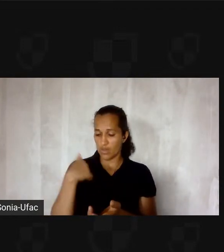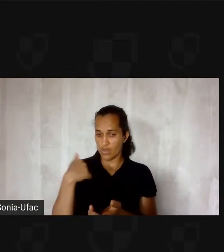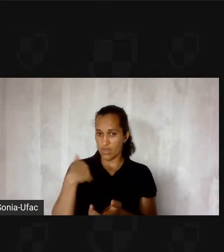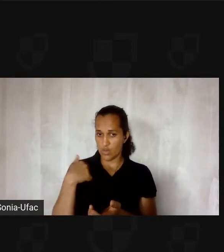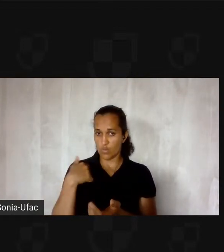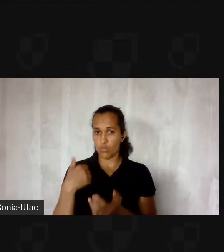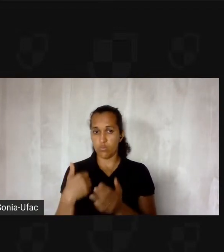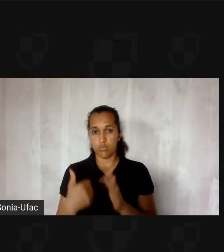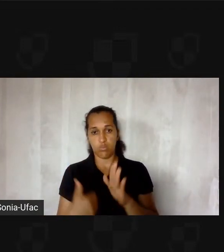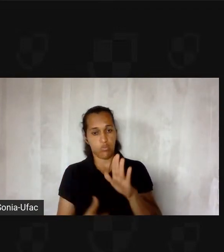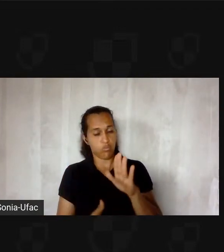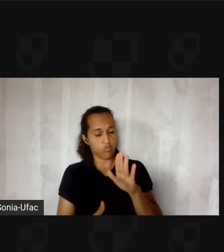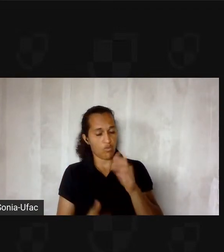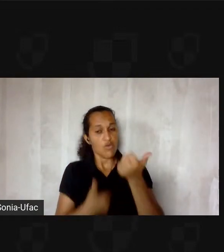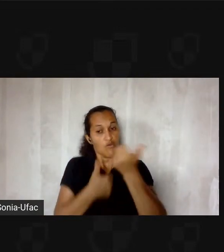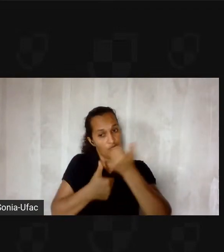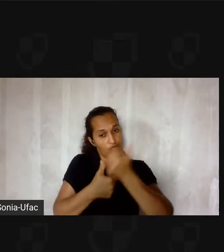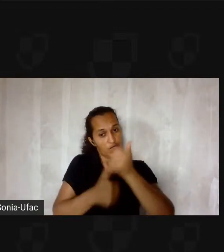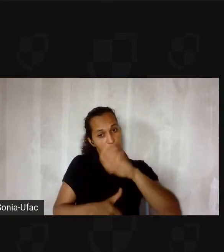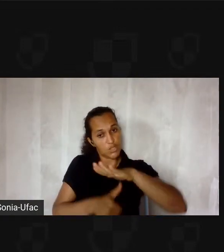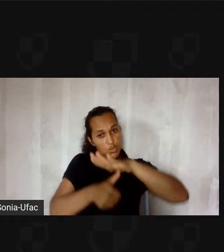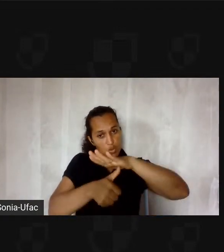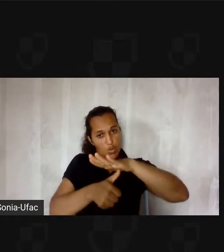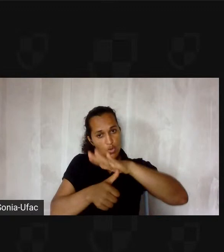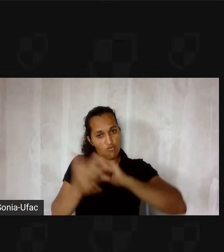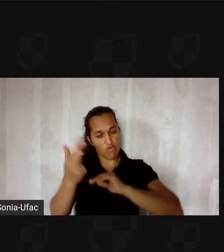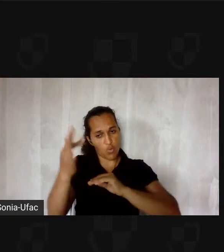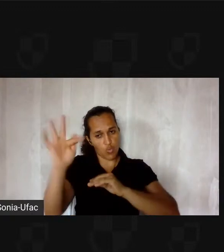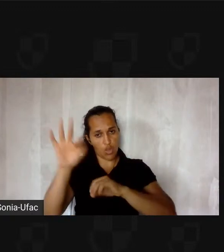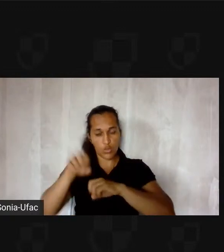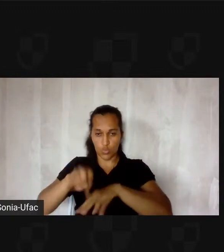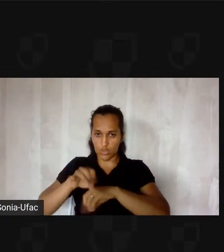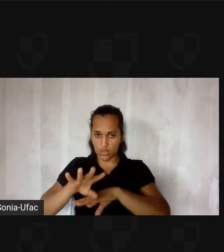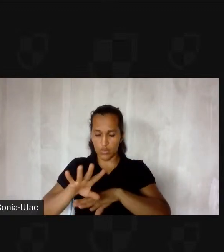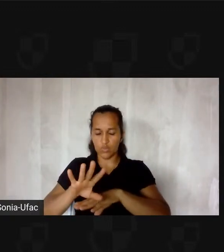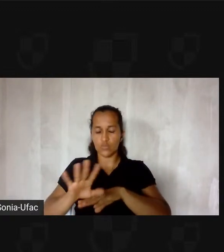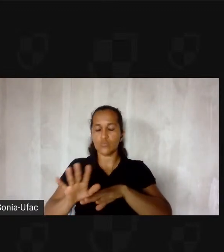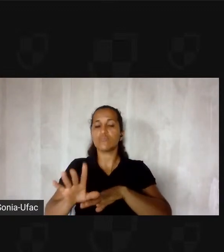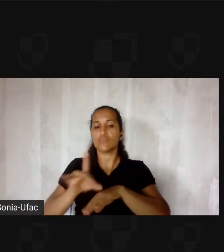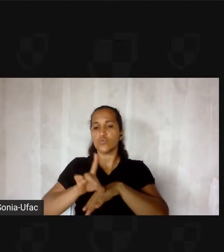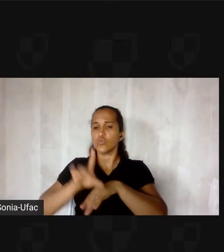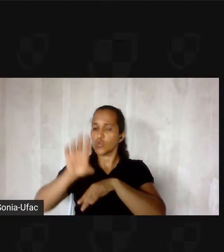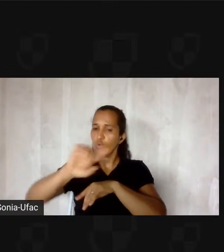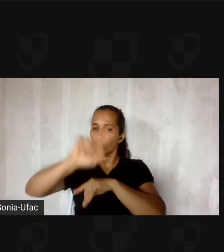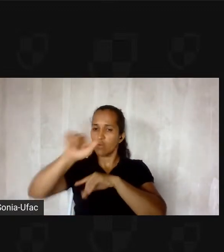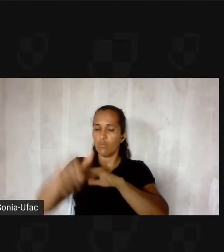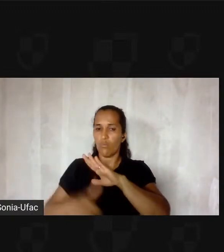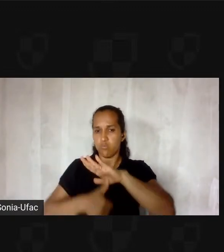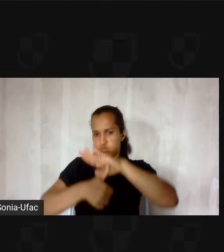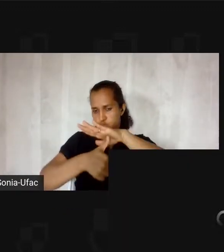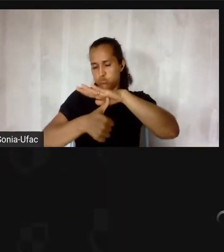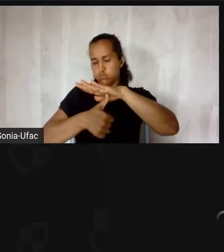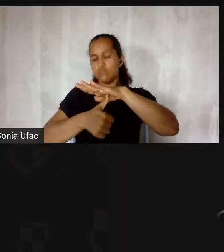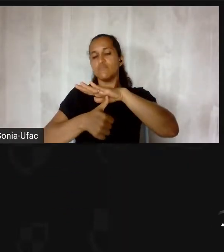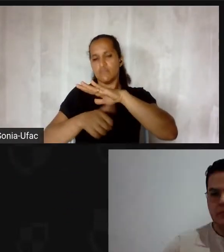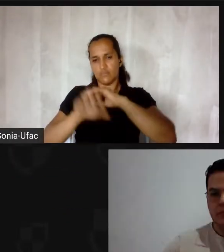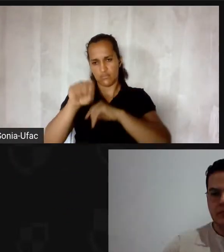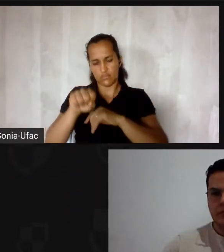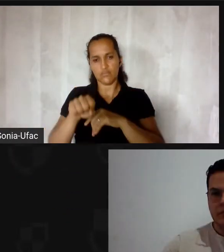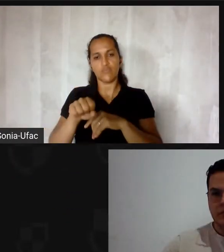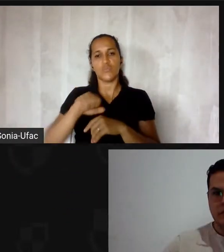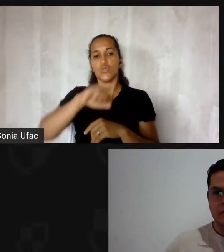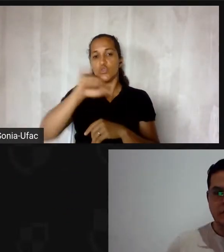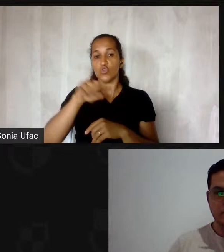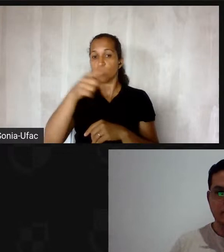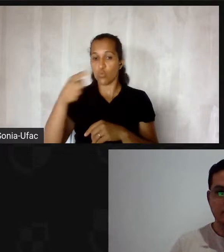Faculdade de Educação, diretora, depois vice-reitora e reitora. O João Batista e a